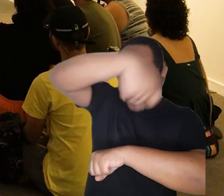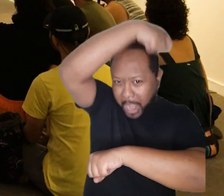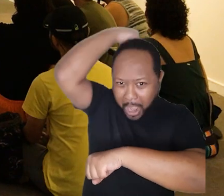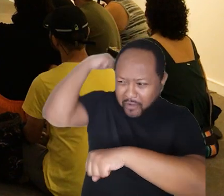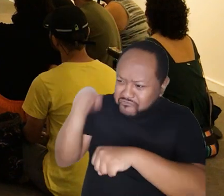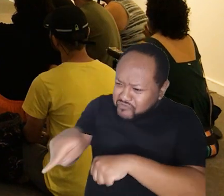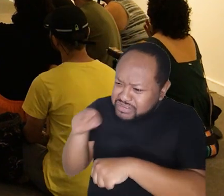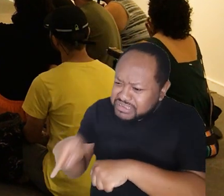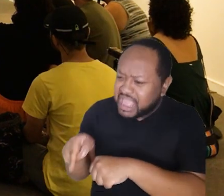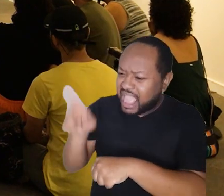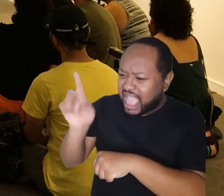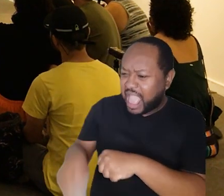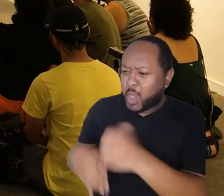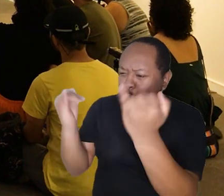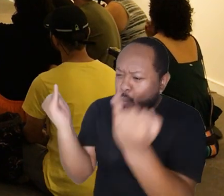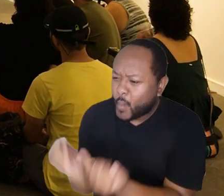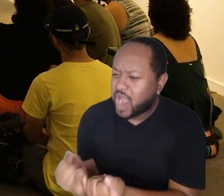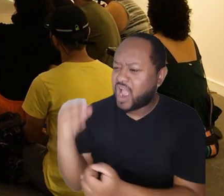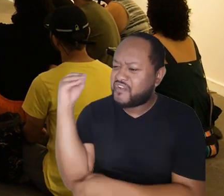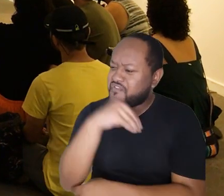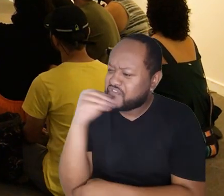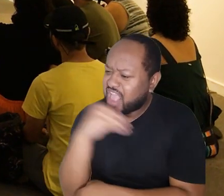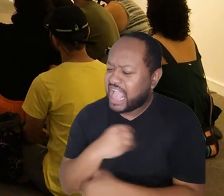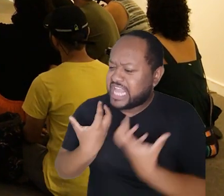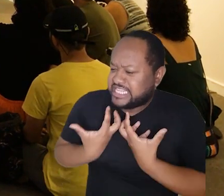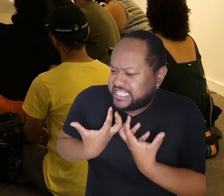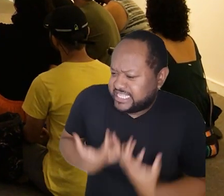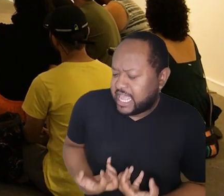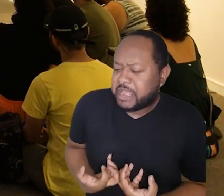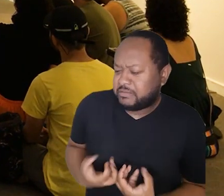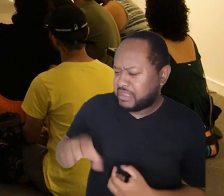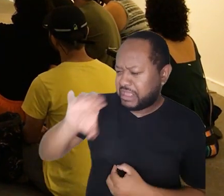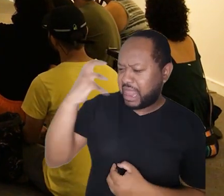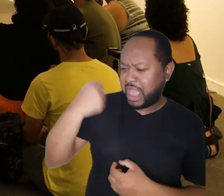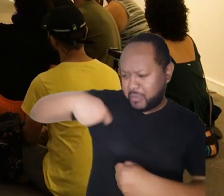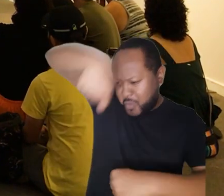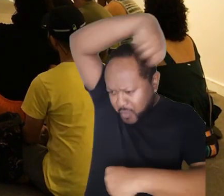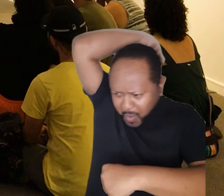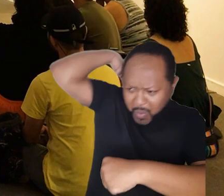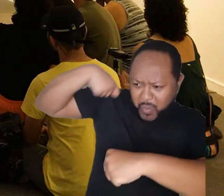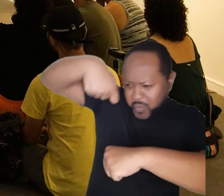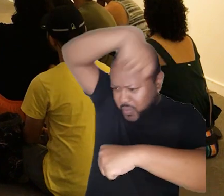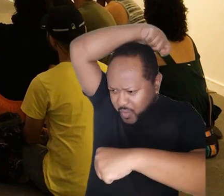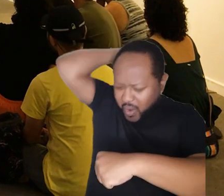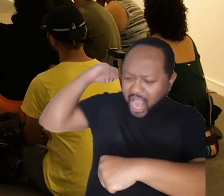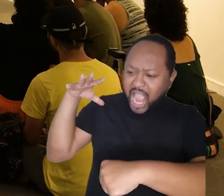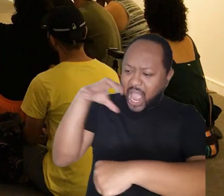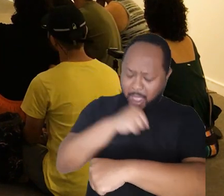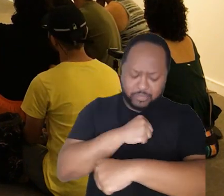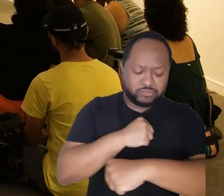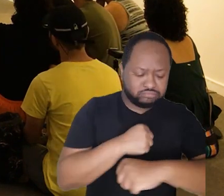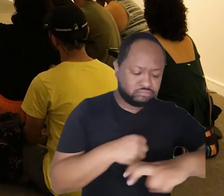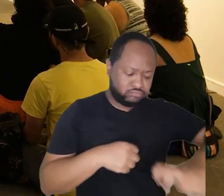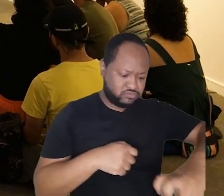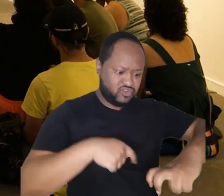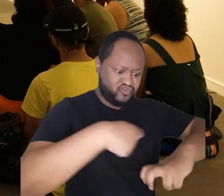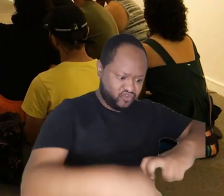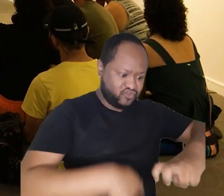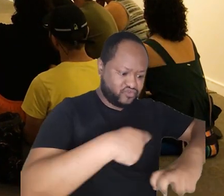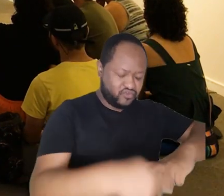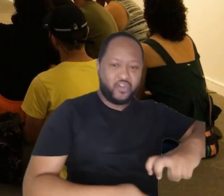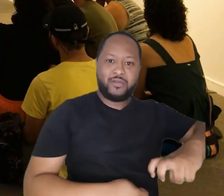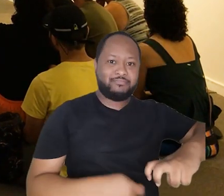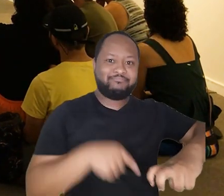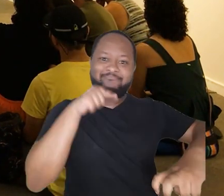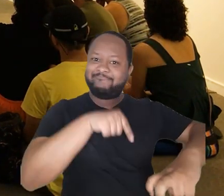todo magro, fraquinho, cansado. Então a onça pegou a linha, se amarrou e foi o erro